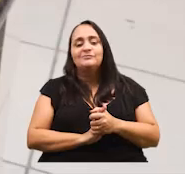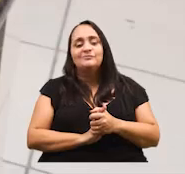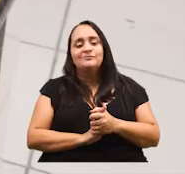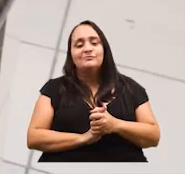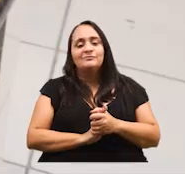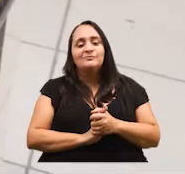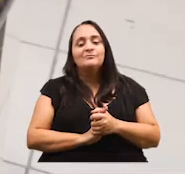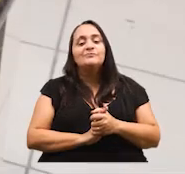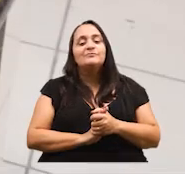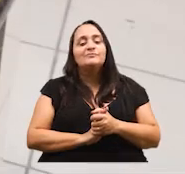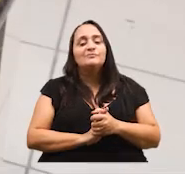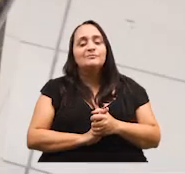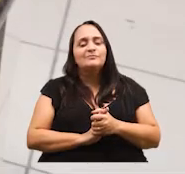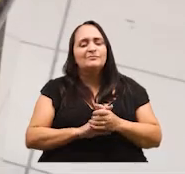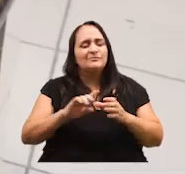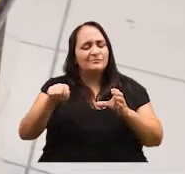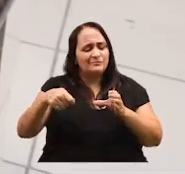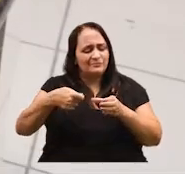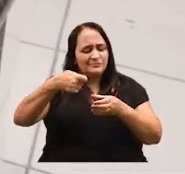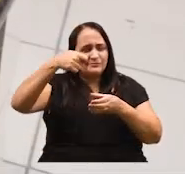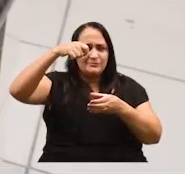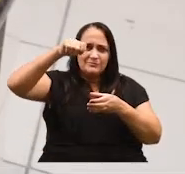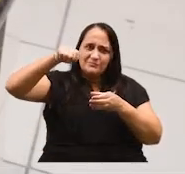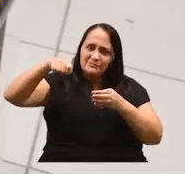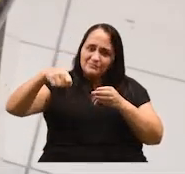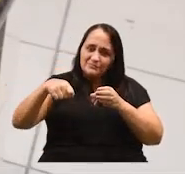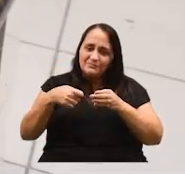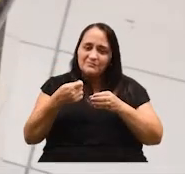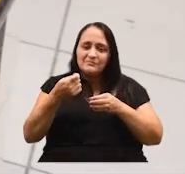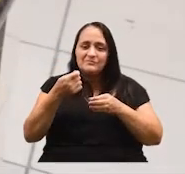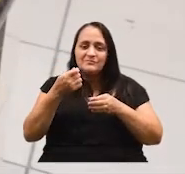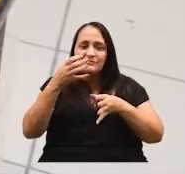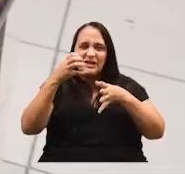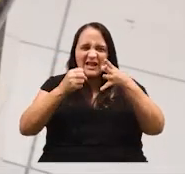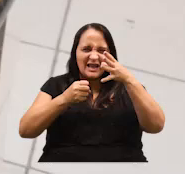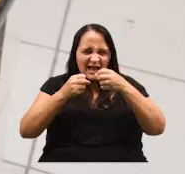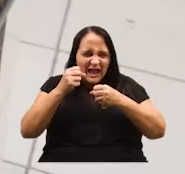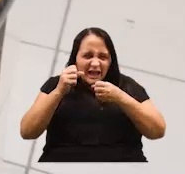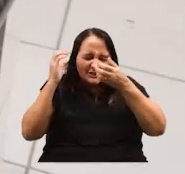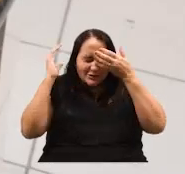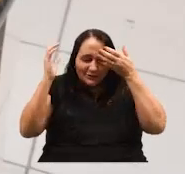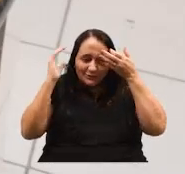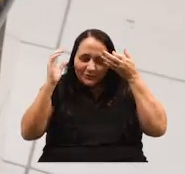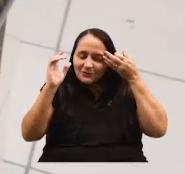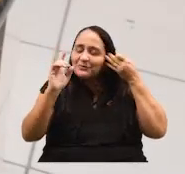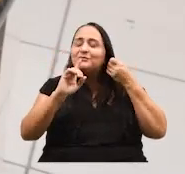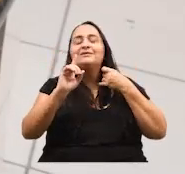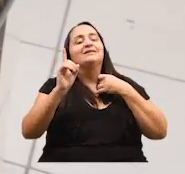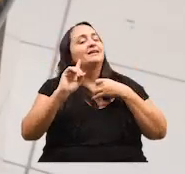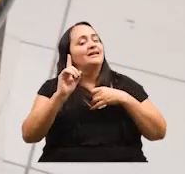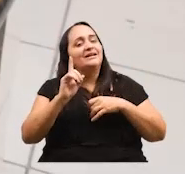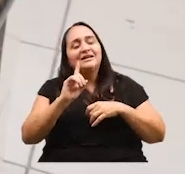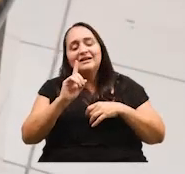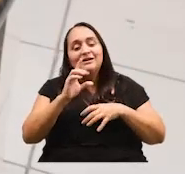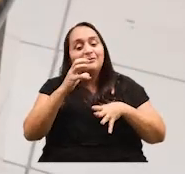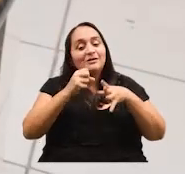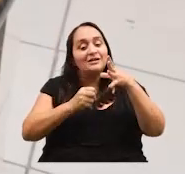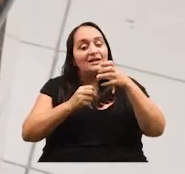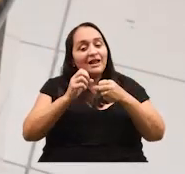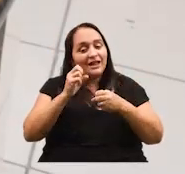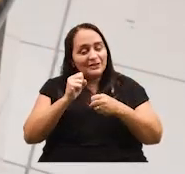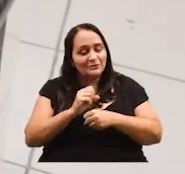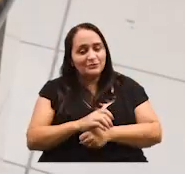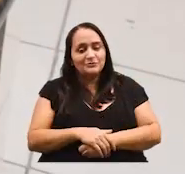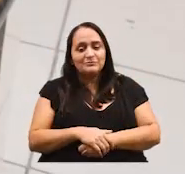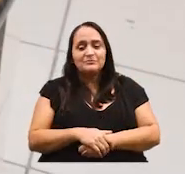de coco. Aqui é leite de coco? Leite. Esse leite aqui é leite normal. A gente vai usar